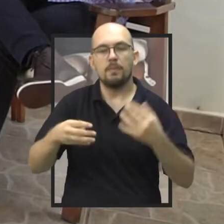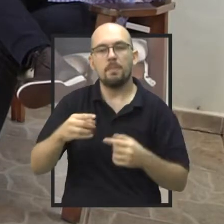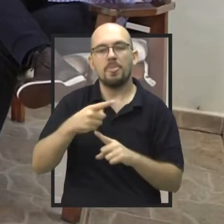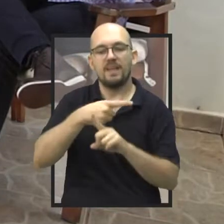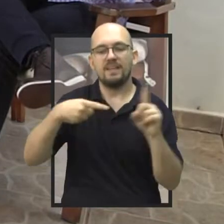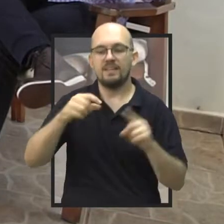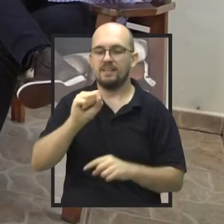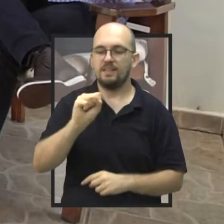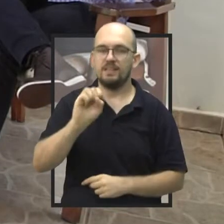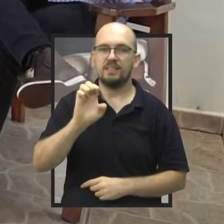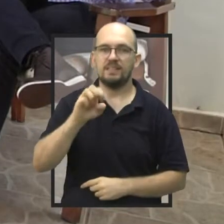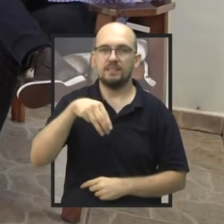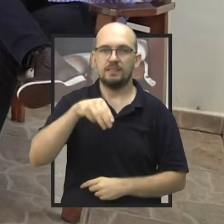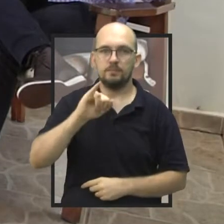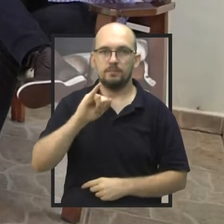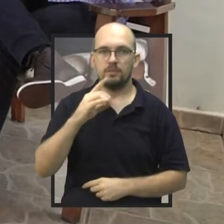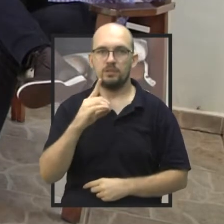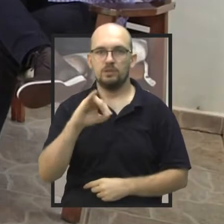semidireto.